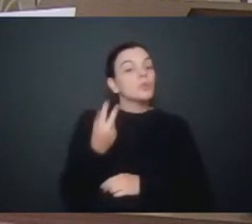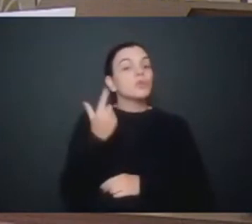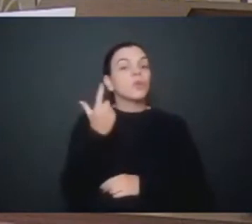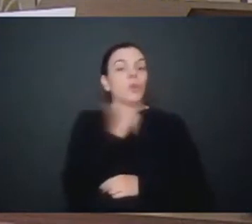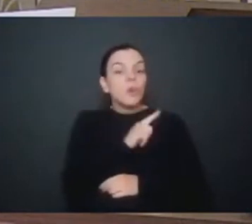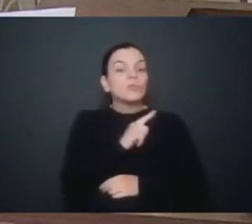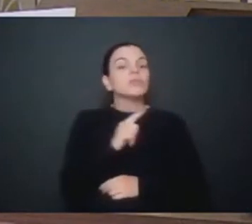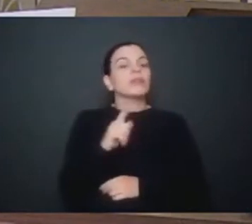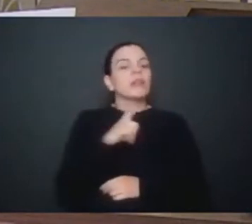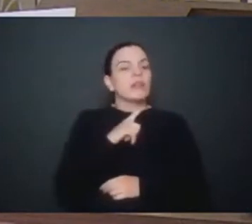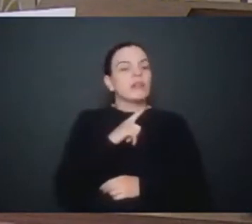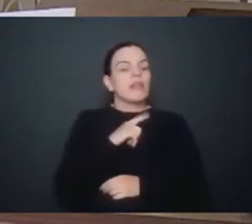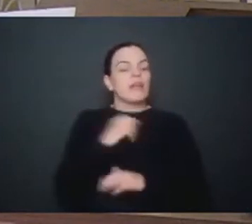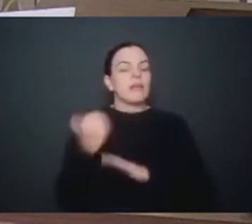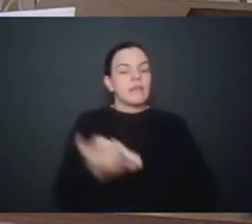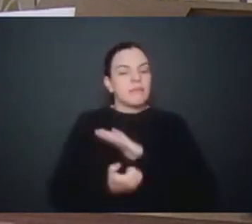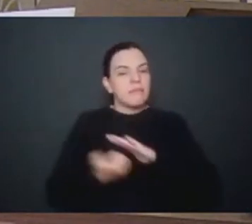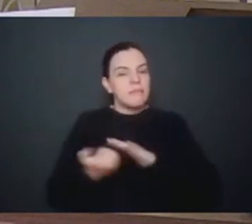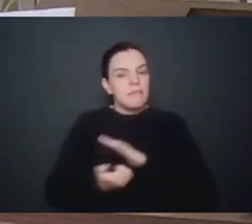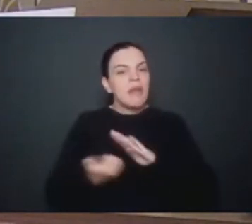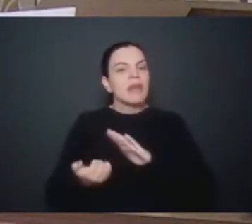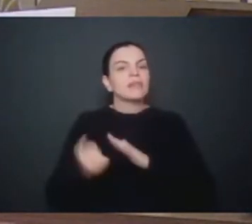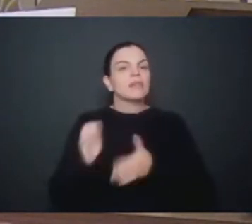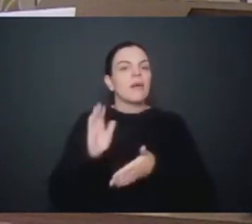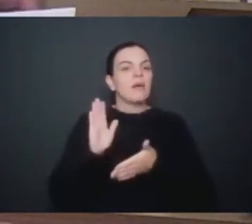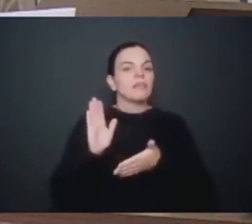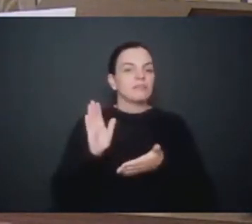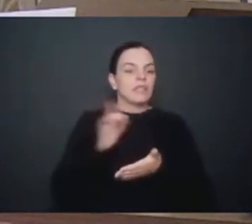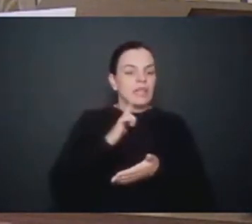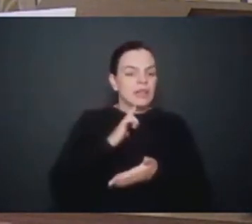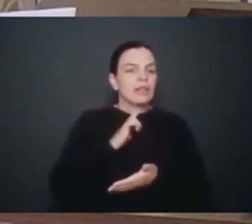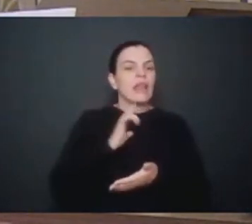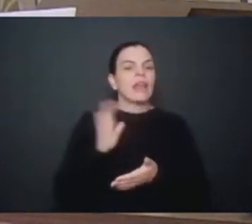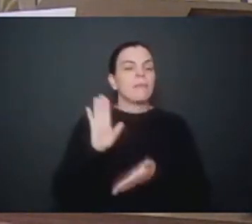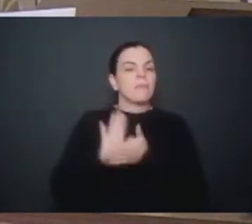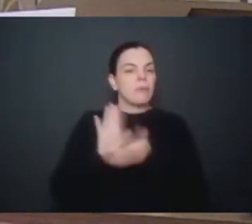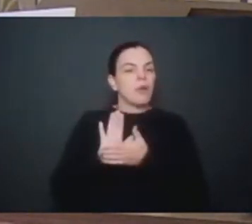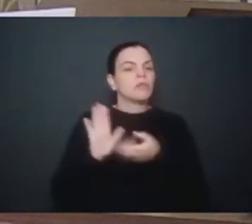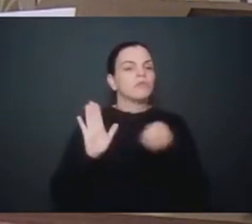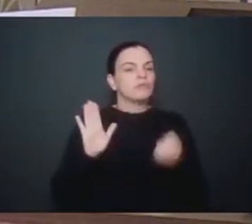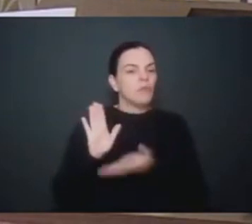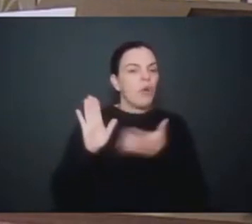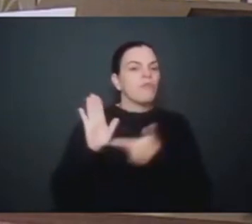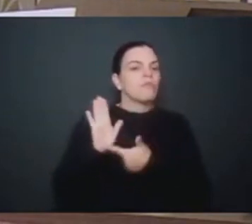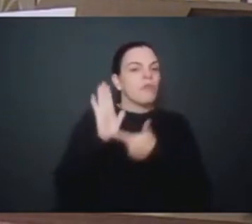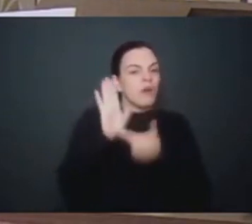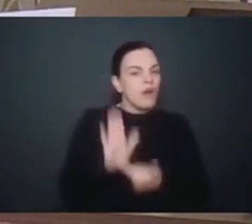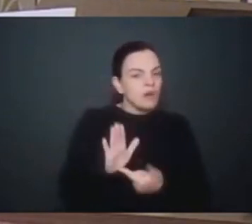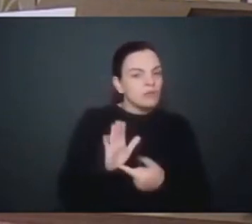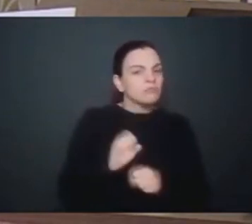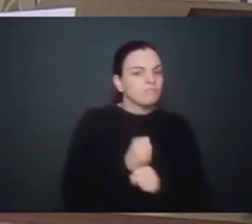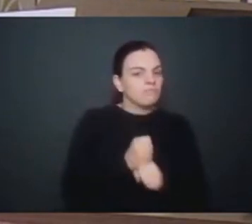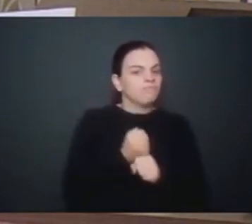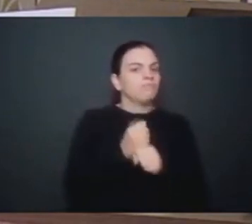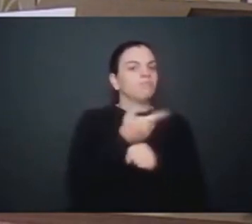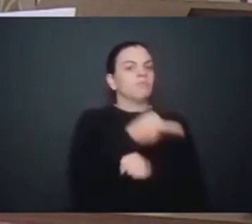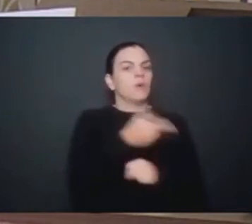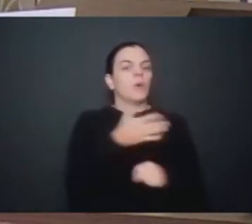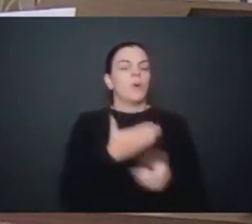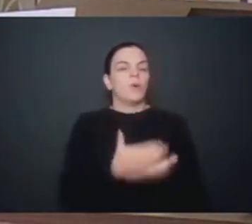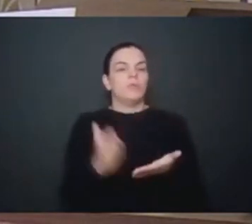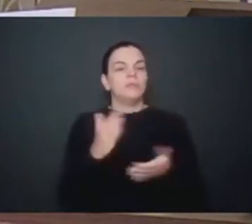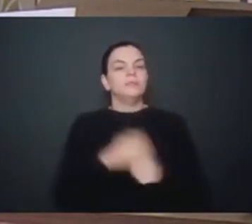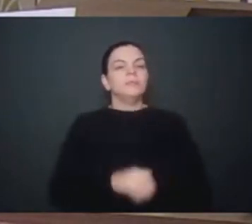população precisa muito dessa obra. O outro tema que me passa aqui também, senhor